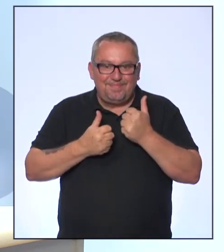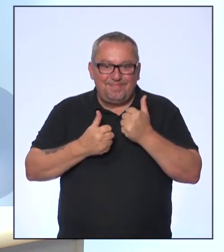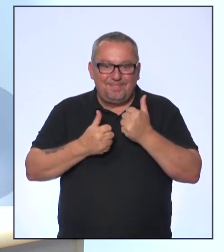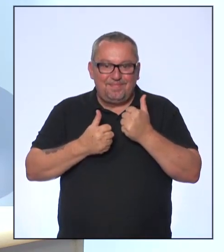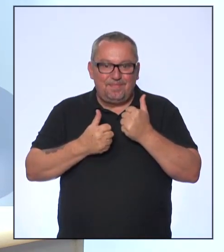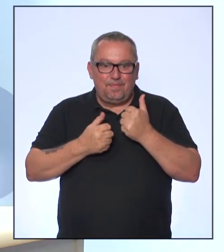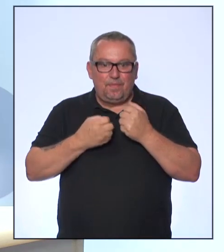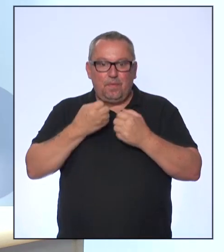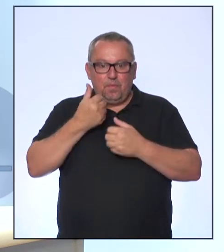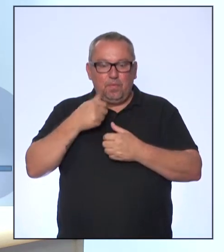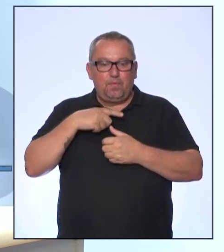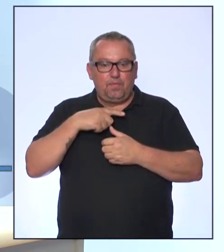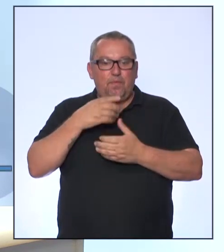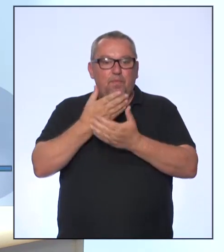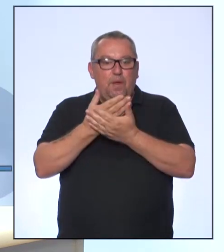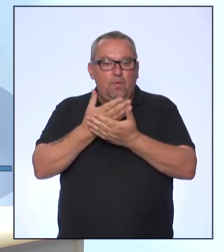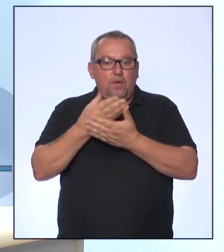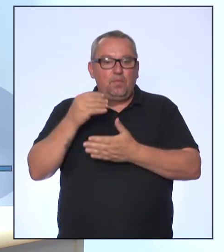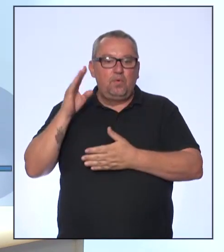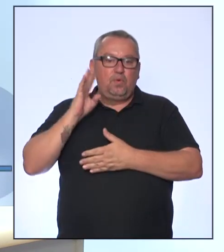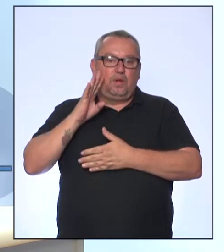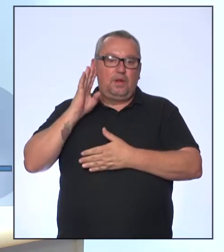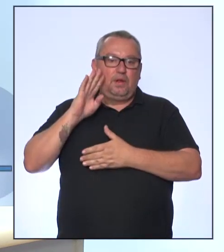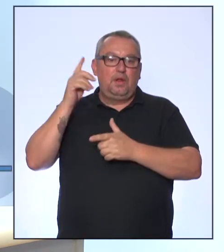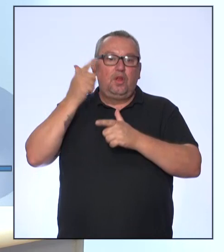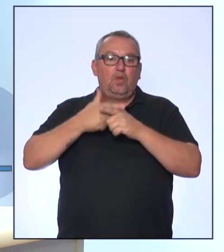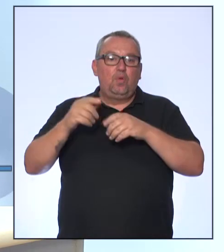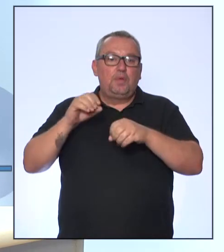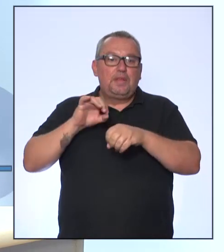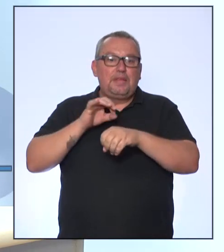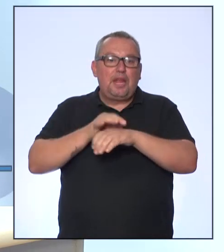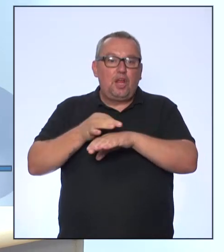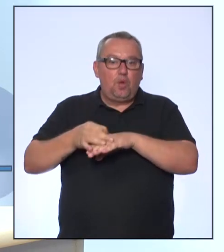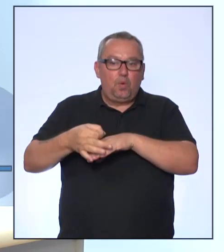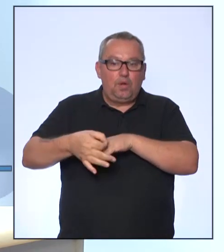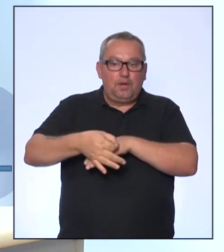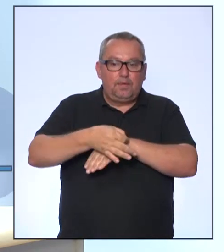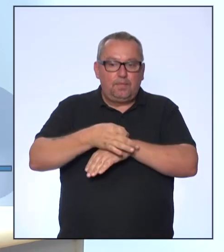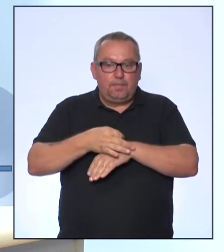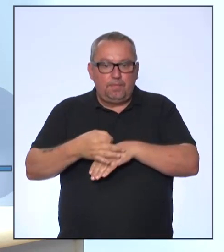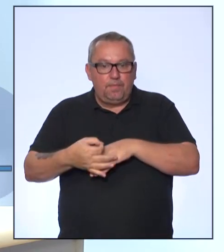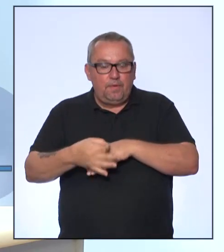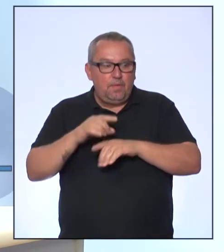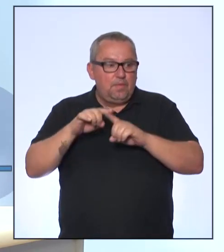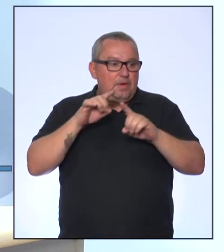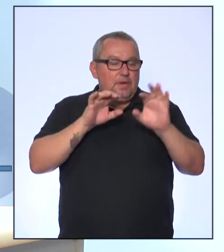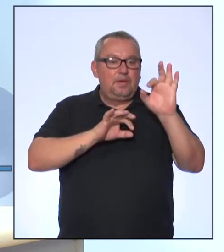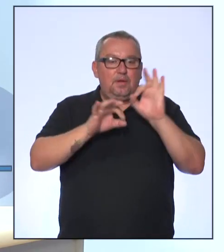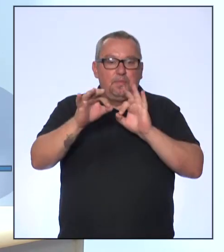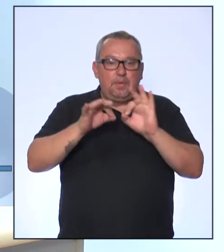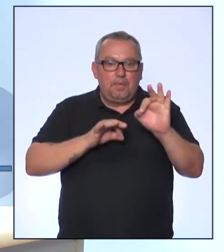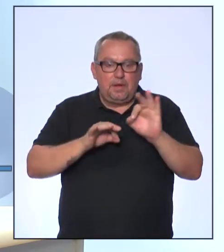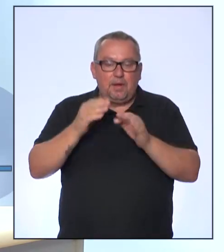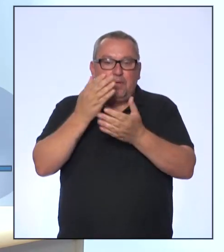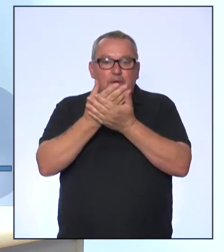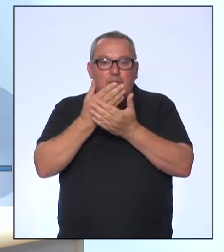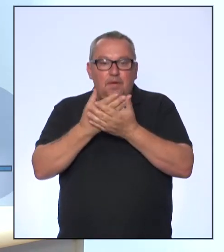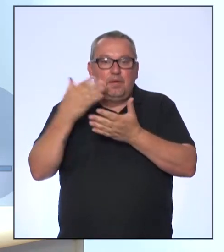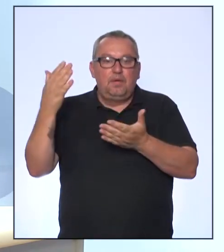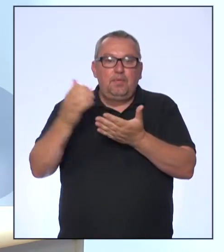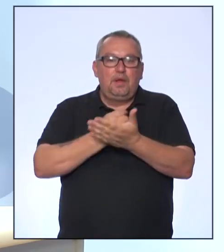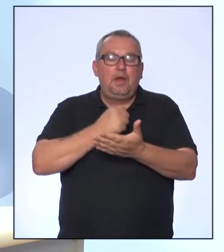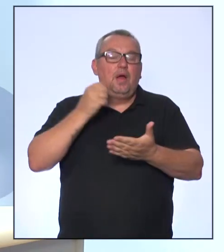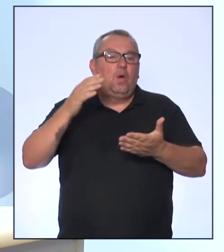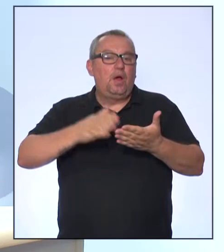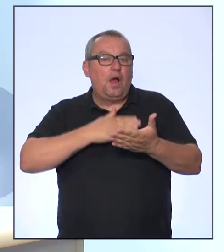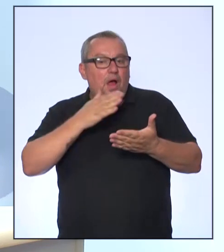a gente teremos uma aula super legal sobre células, né? Mas antes a gente tem que se preparar para essa aula, pegar o caderno